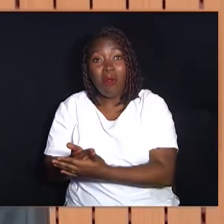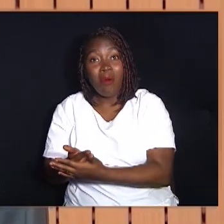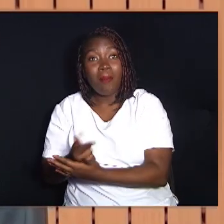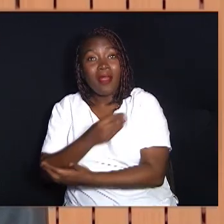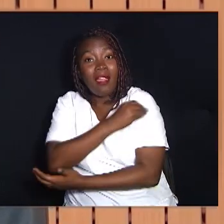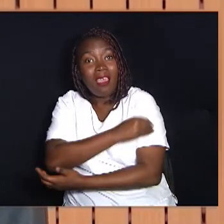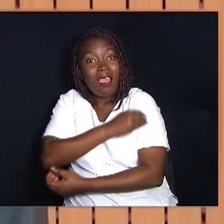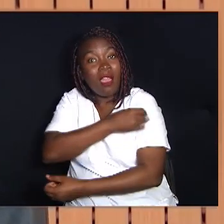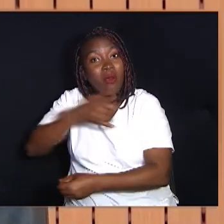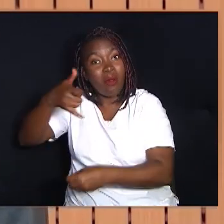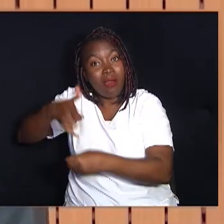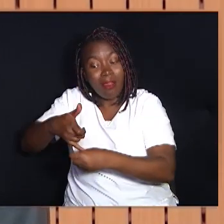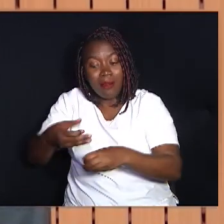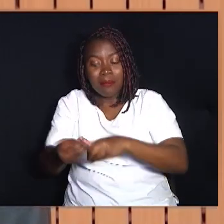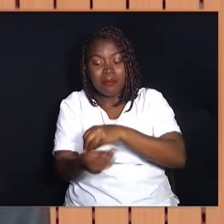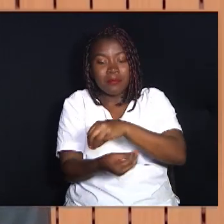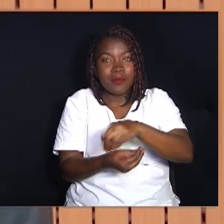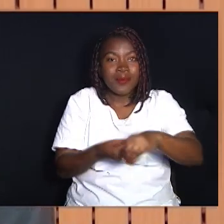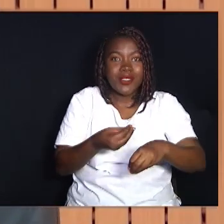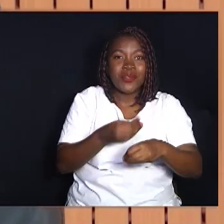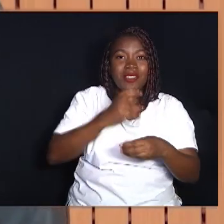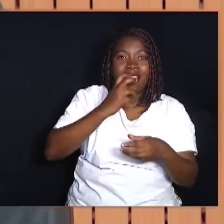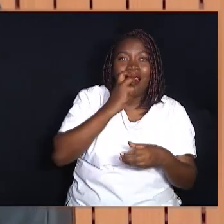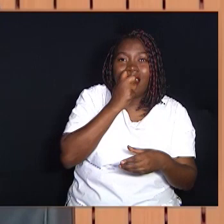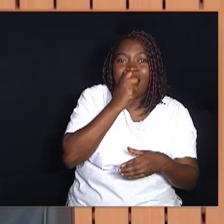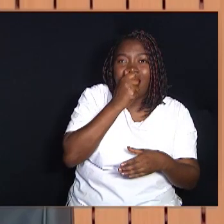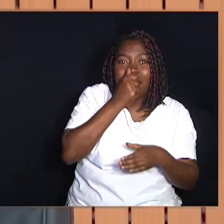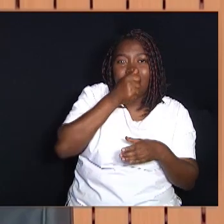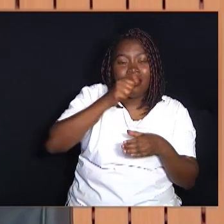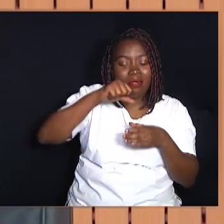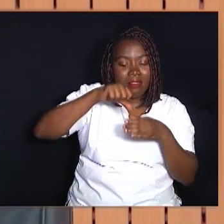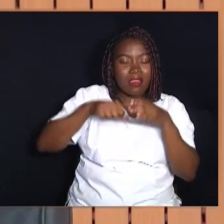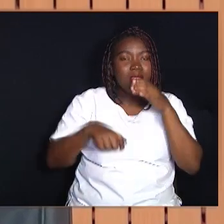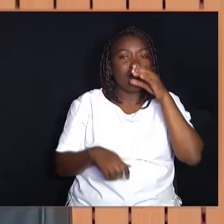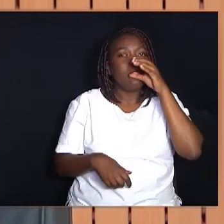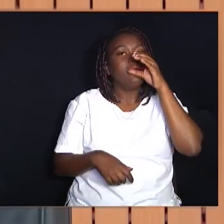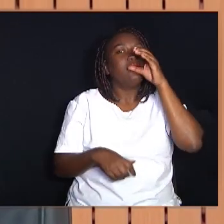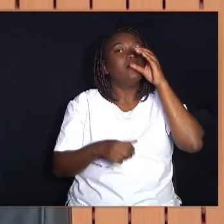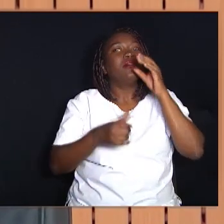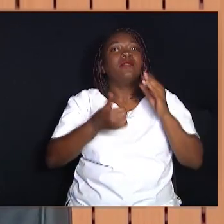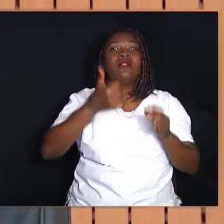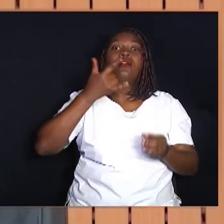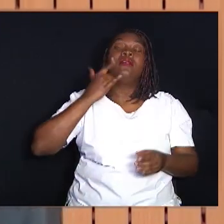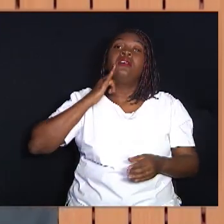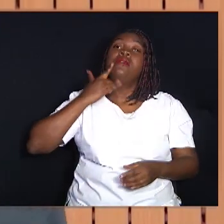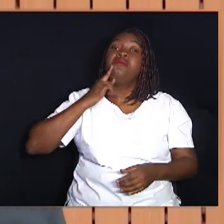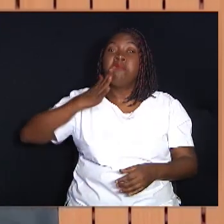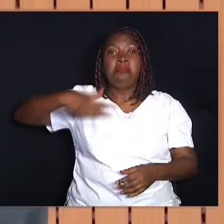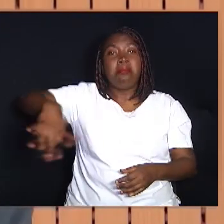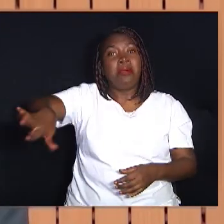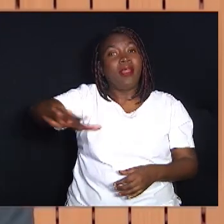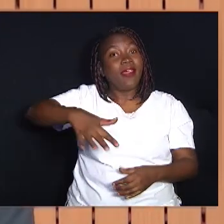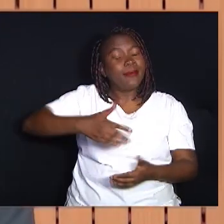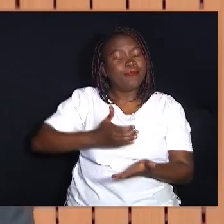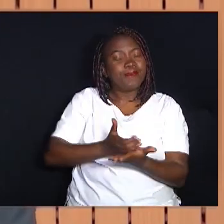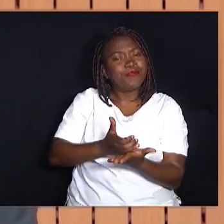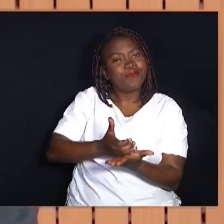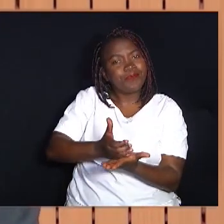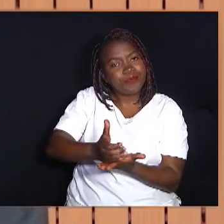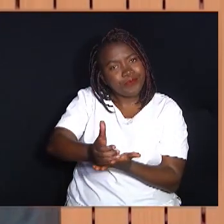combustível, misturava com tangue, com limão e saía tomando por aí. E aí começaram